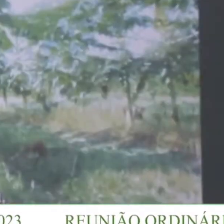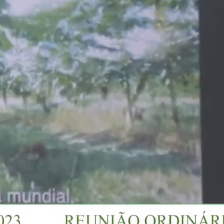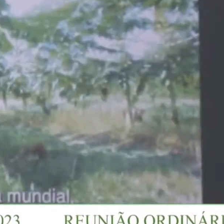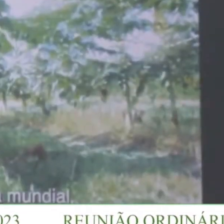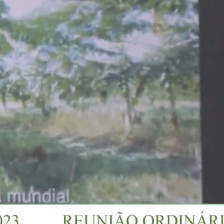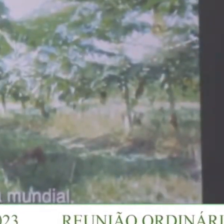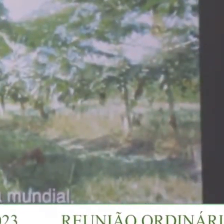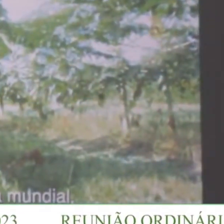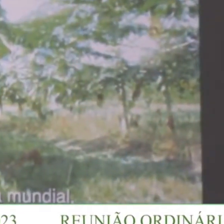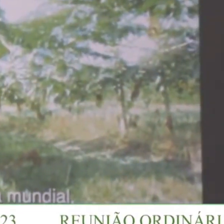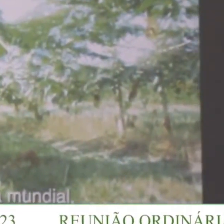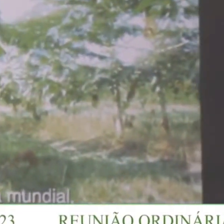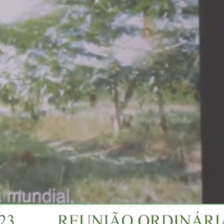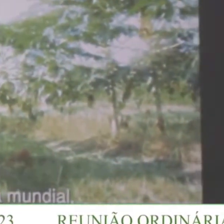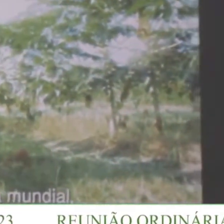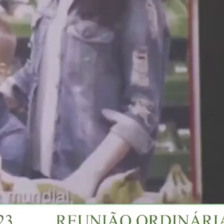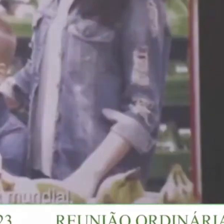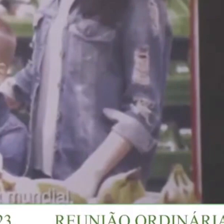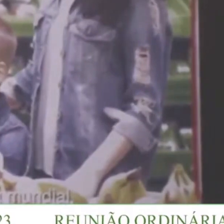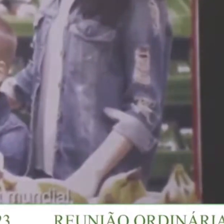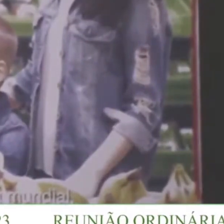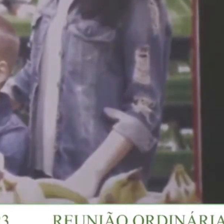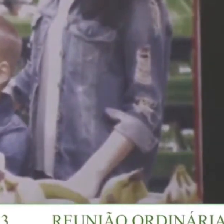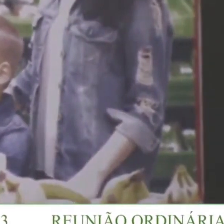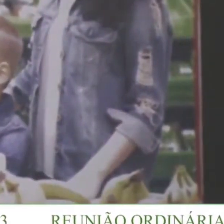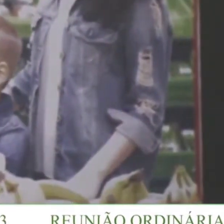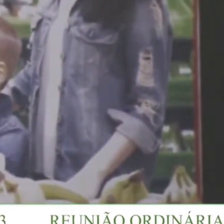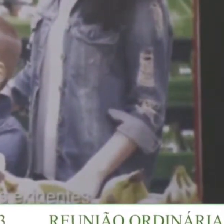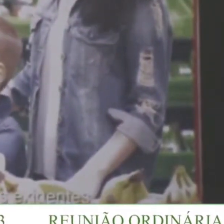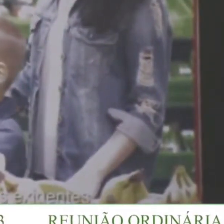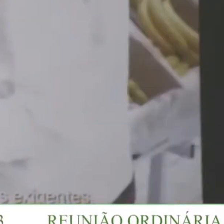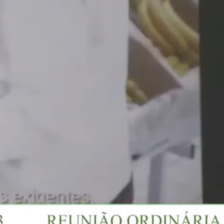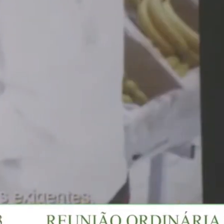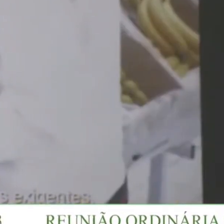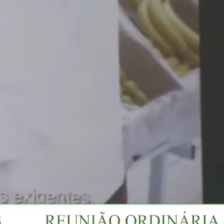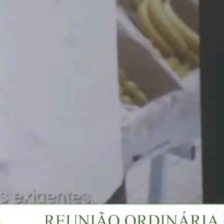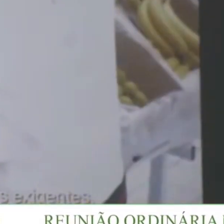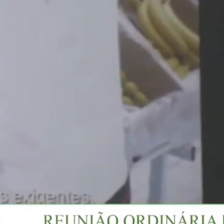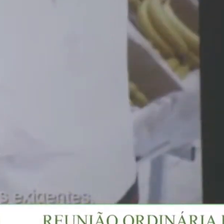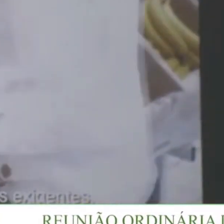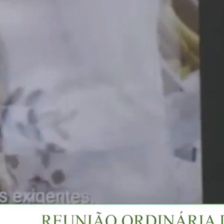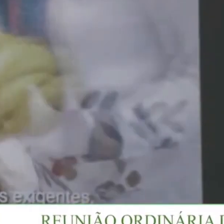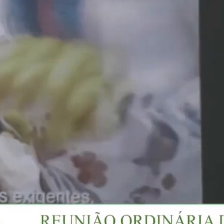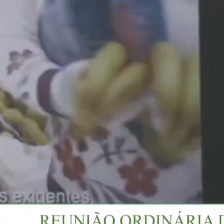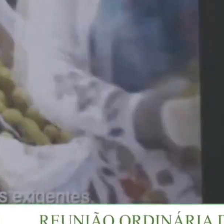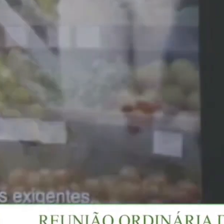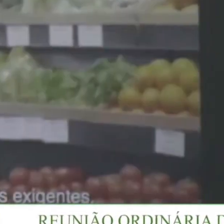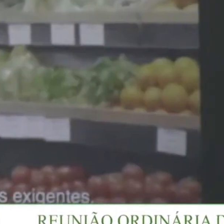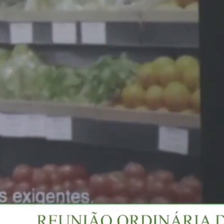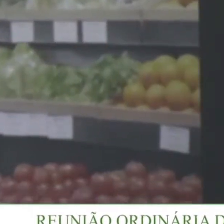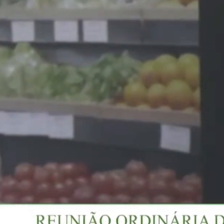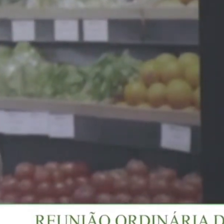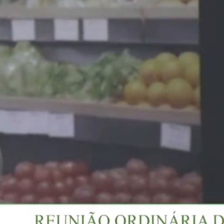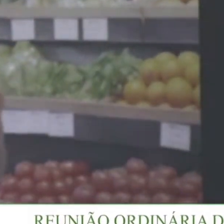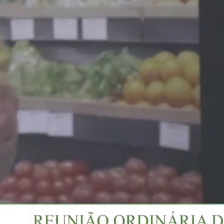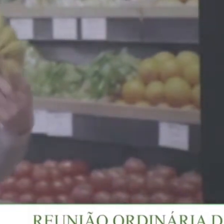segurança, colocam os nossos produtos no mapa mundial, prontos para atender aos mercados mais